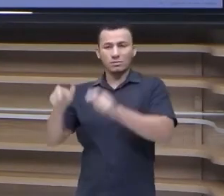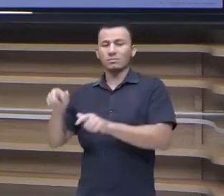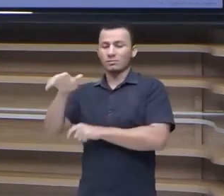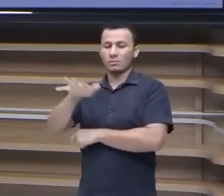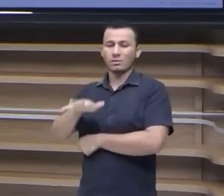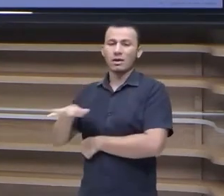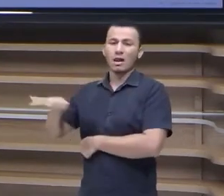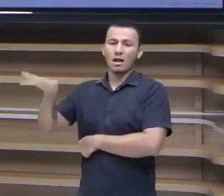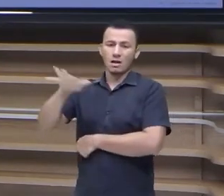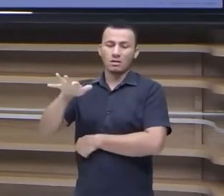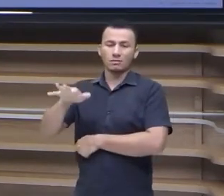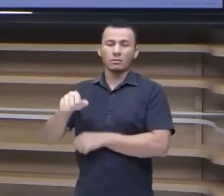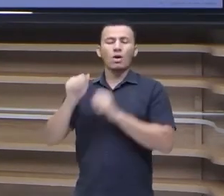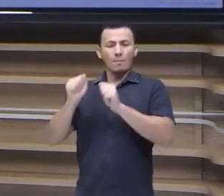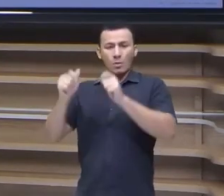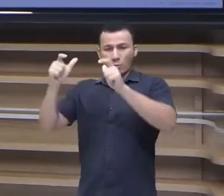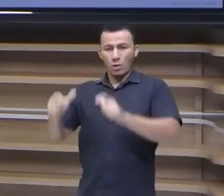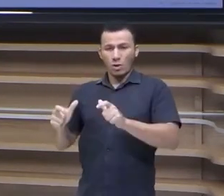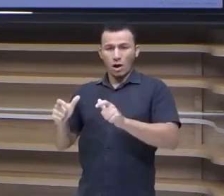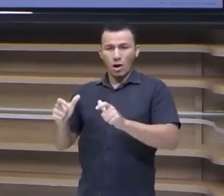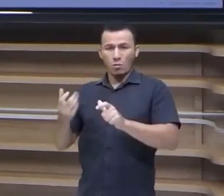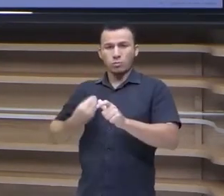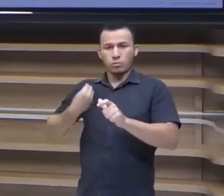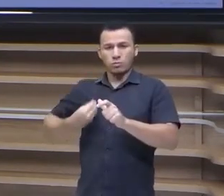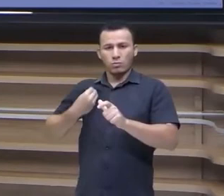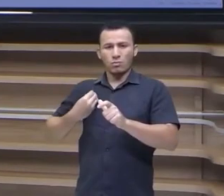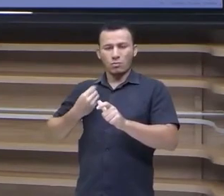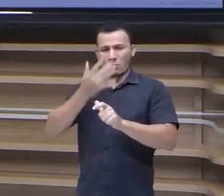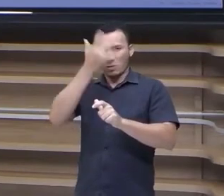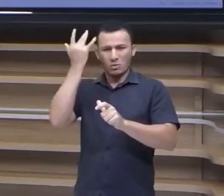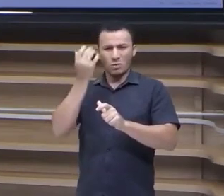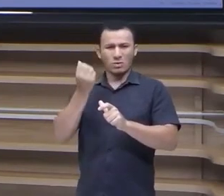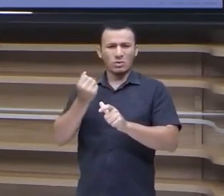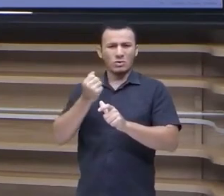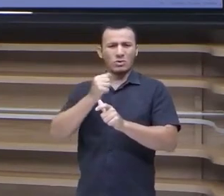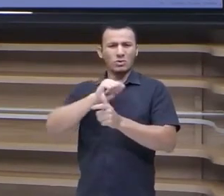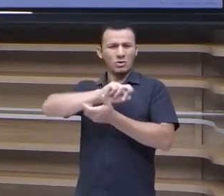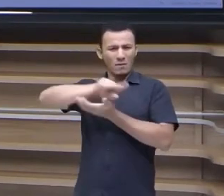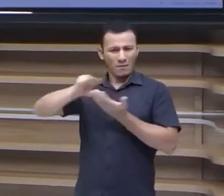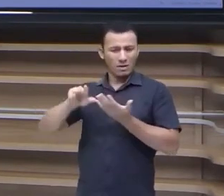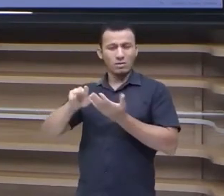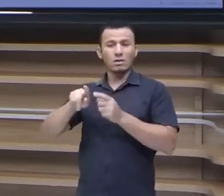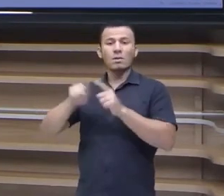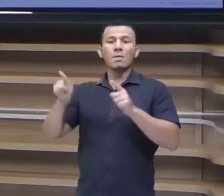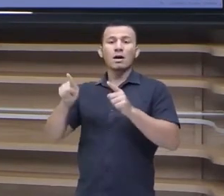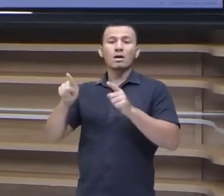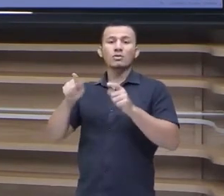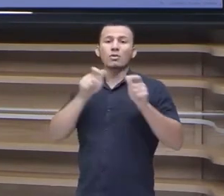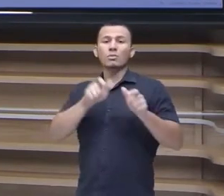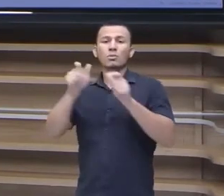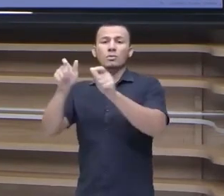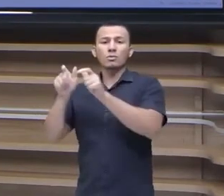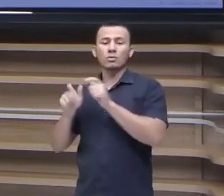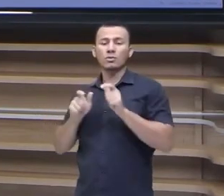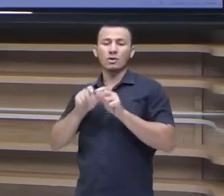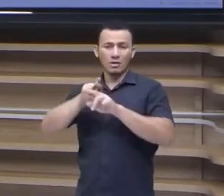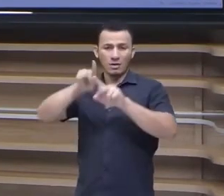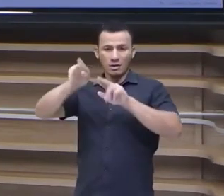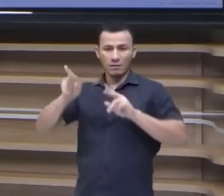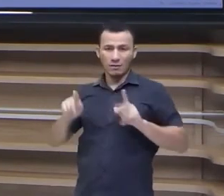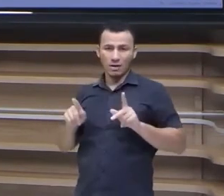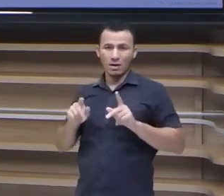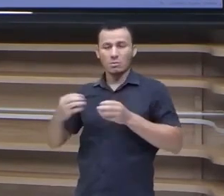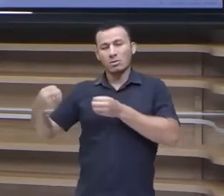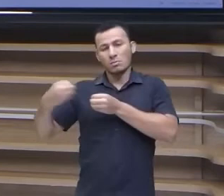Nós podemos estar no mesmo local, várias pessoas, mas a localização é diferente. O coleguinha pode estar aqui